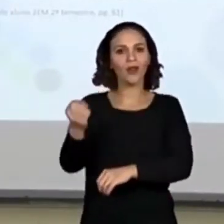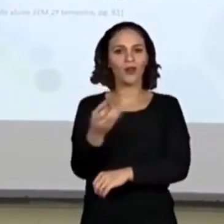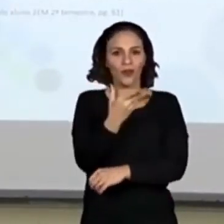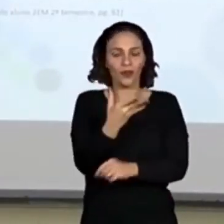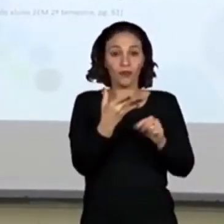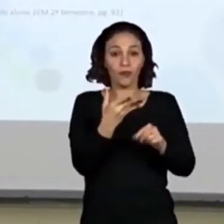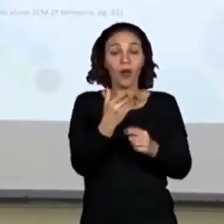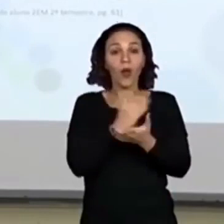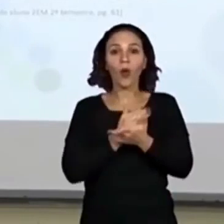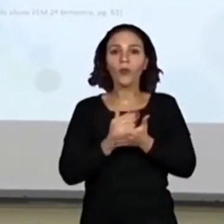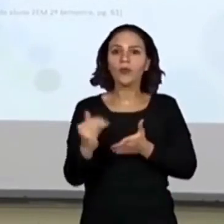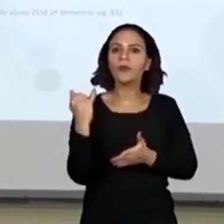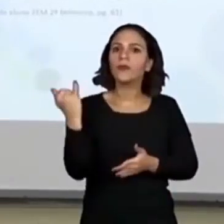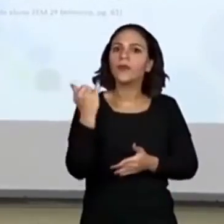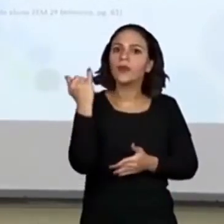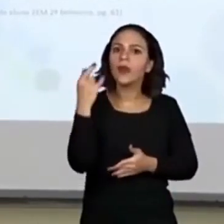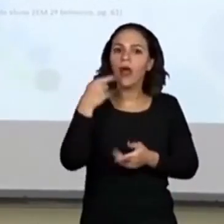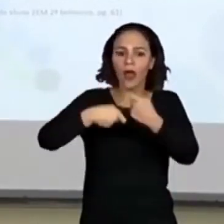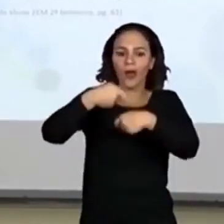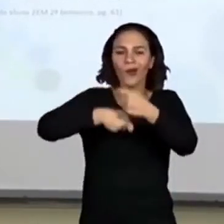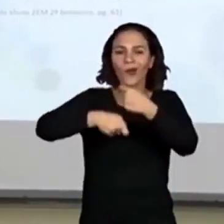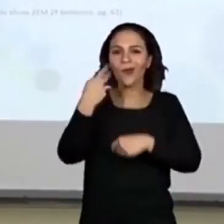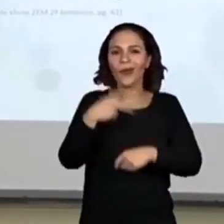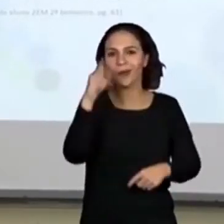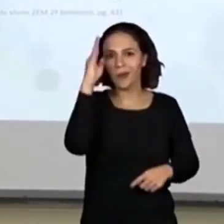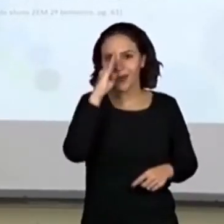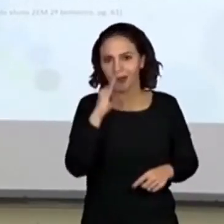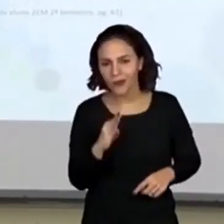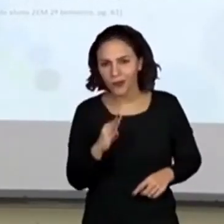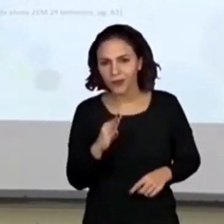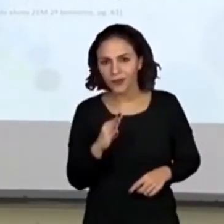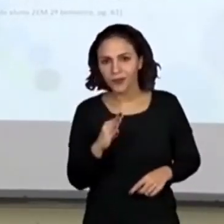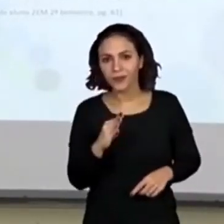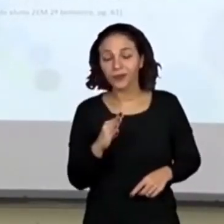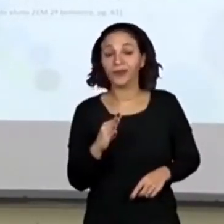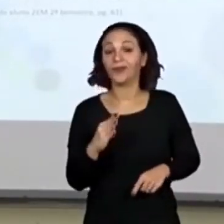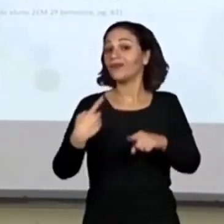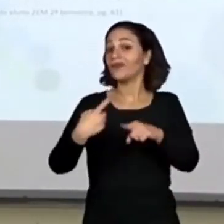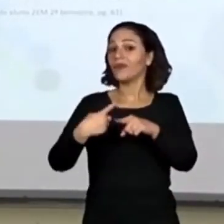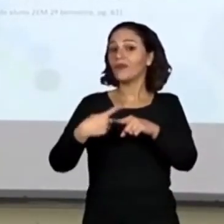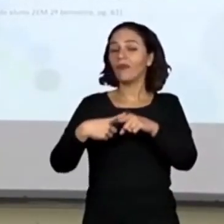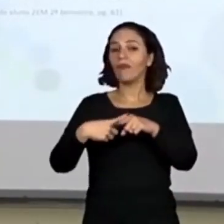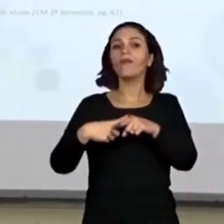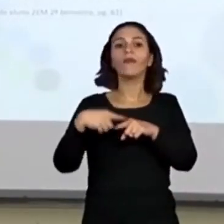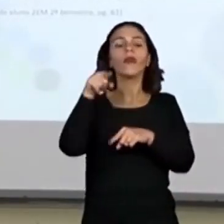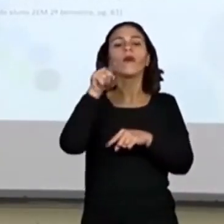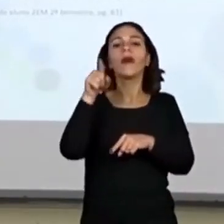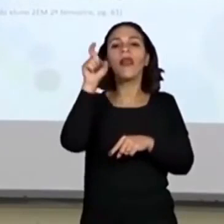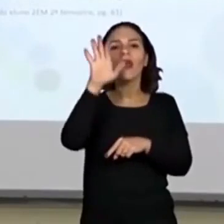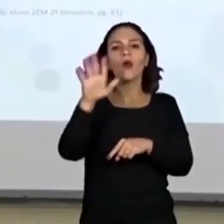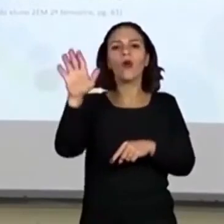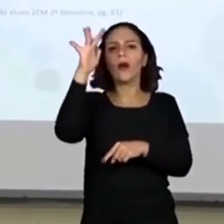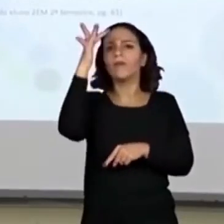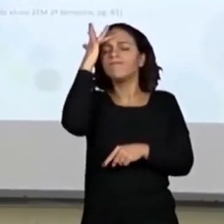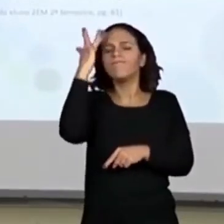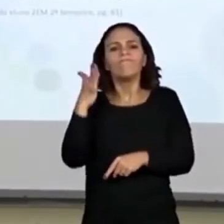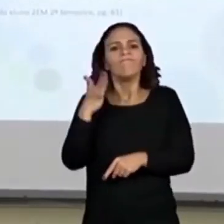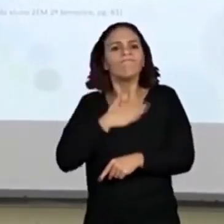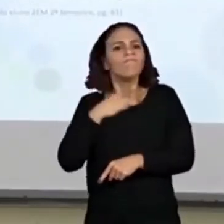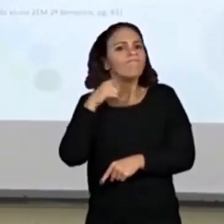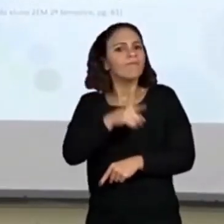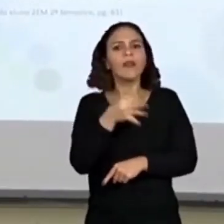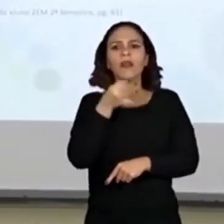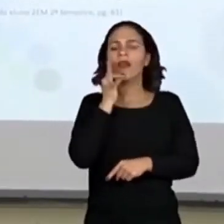uma importância muito grande na economia brasileira por conta da grande aceitação do produto na Europa. Então,